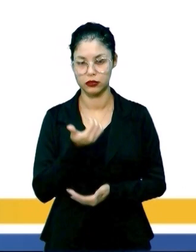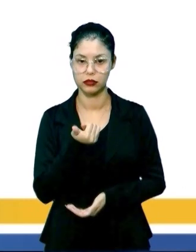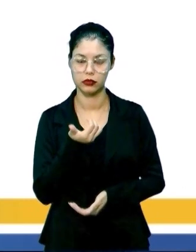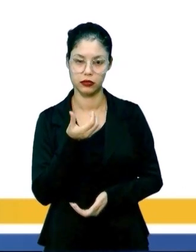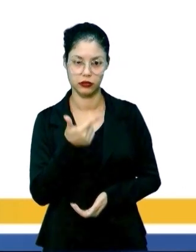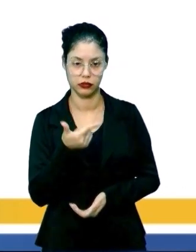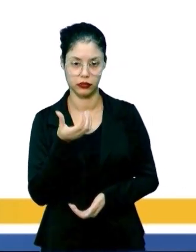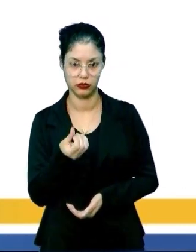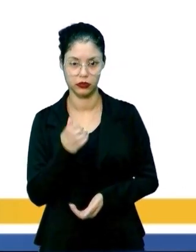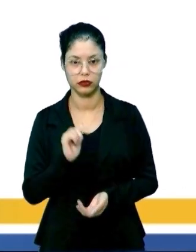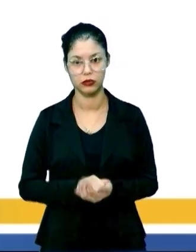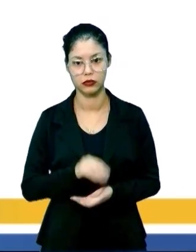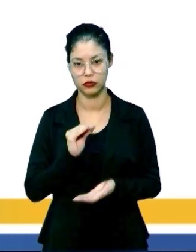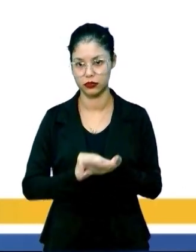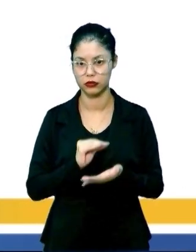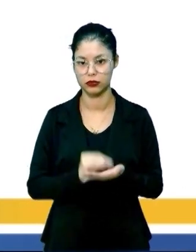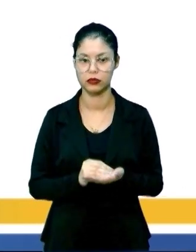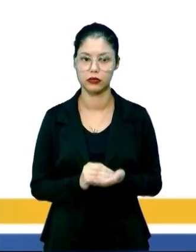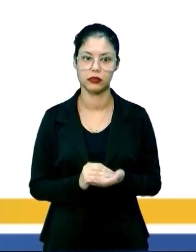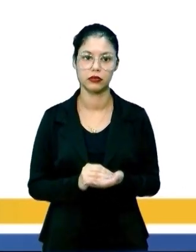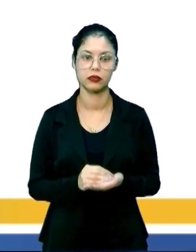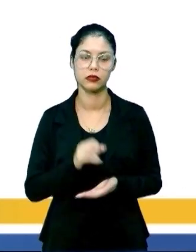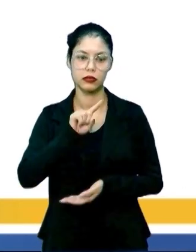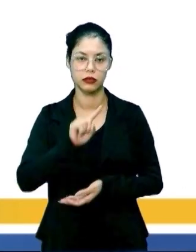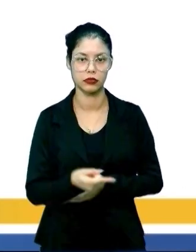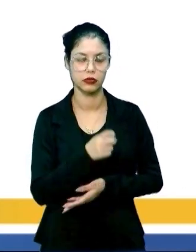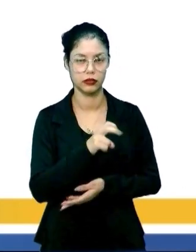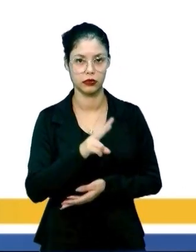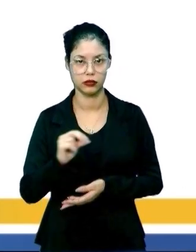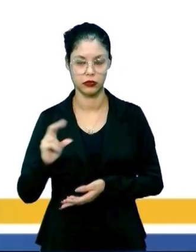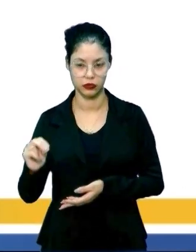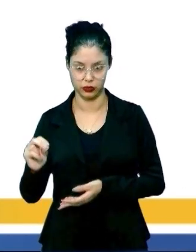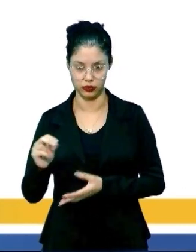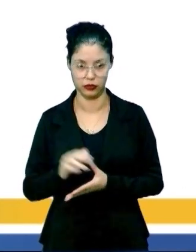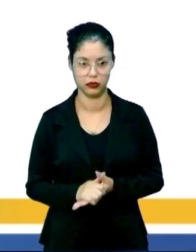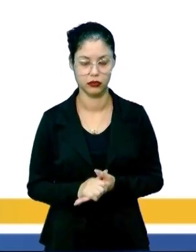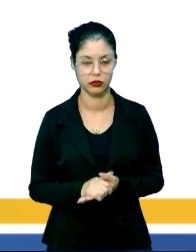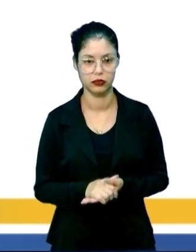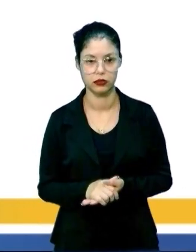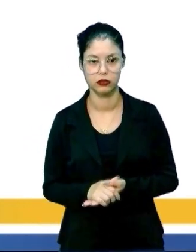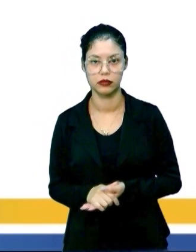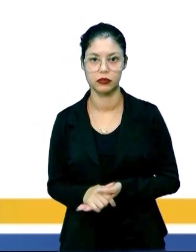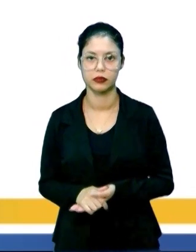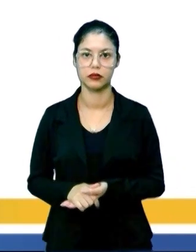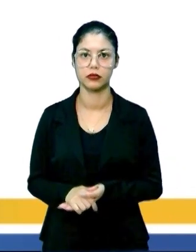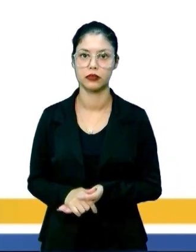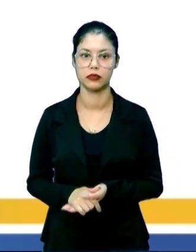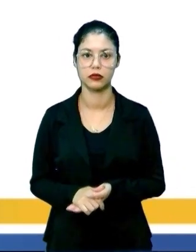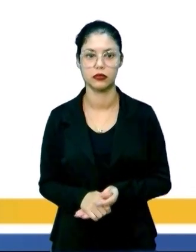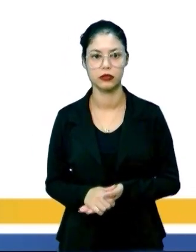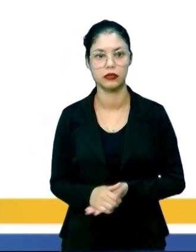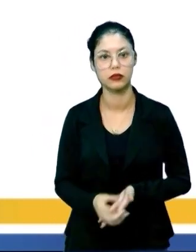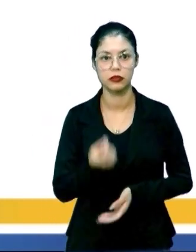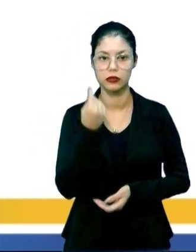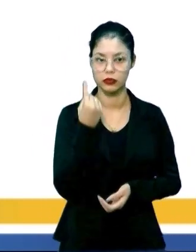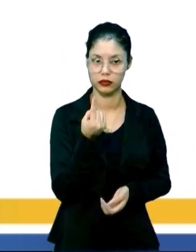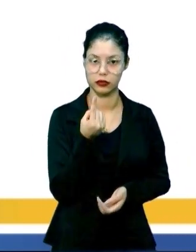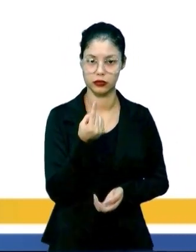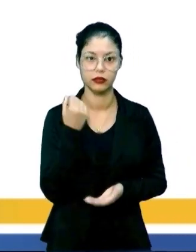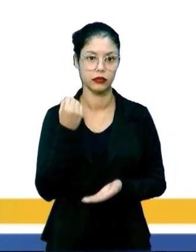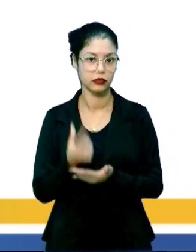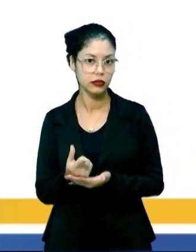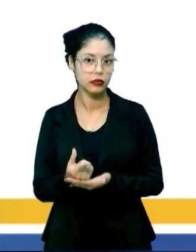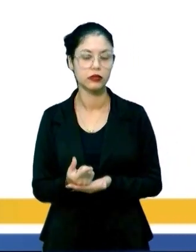prestação de R$ 26.000 que falta, restaria para ele R$ 1.500. Então, nós temos aí opção 1, pagar